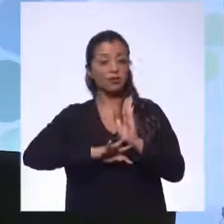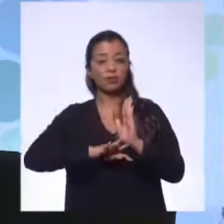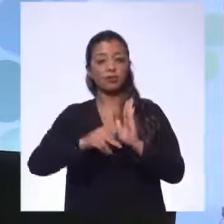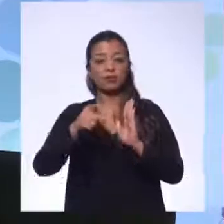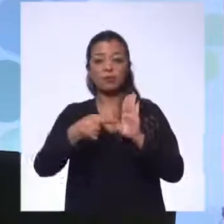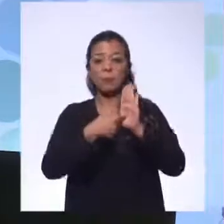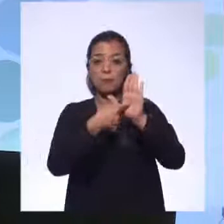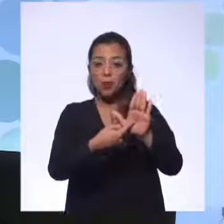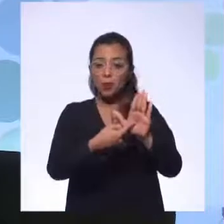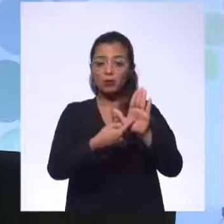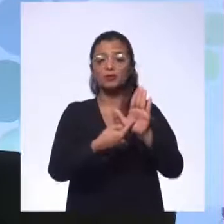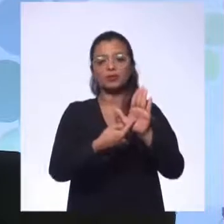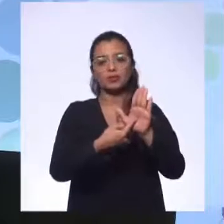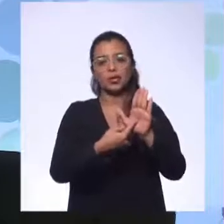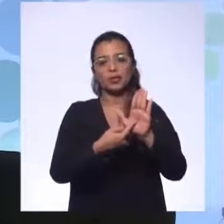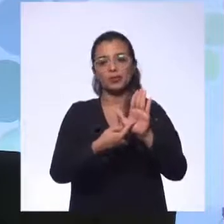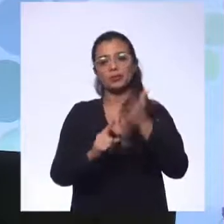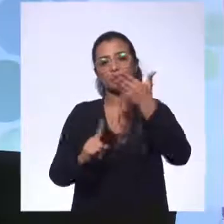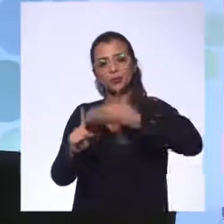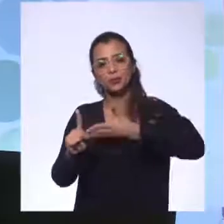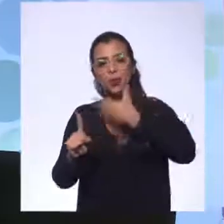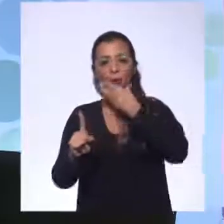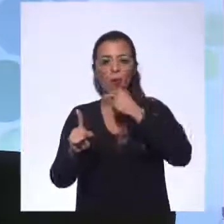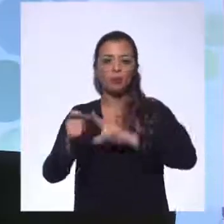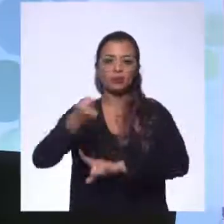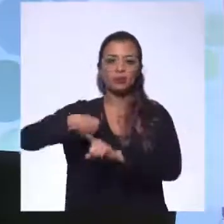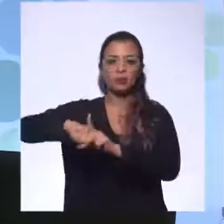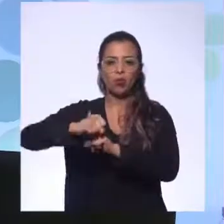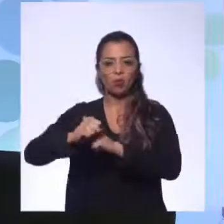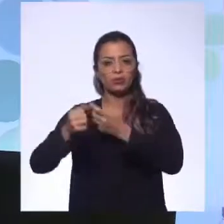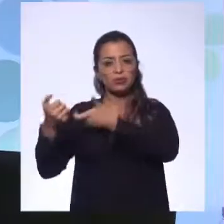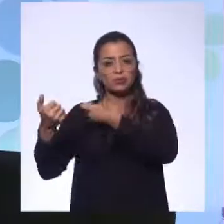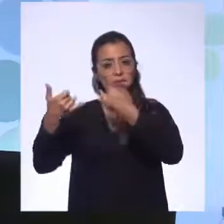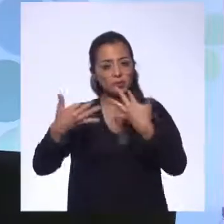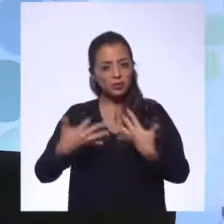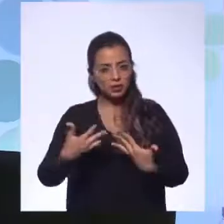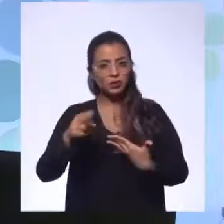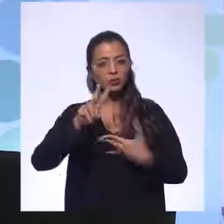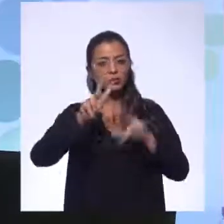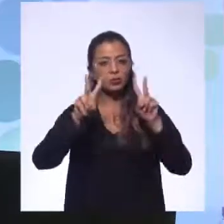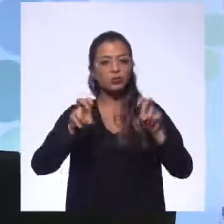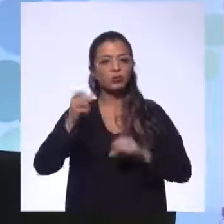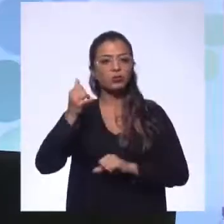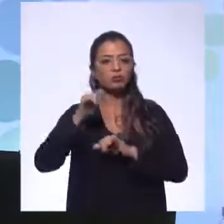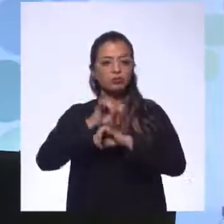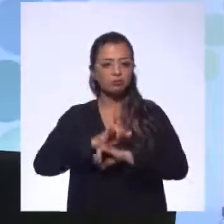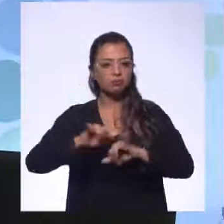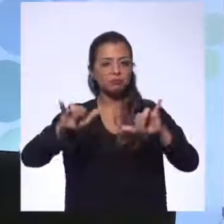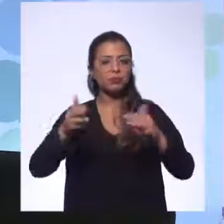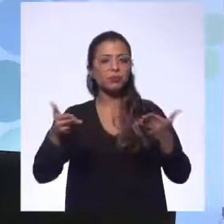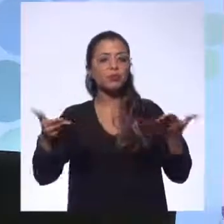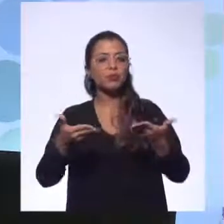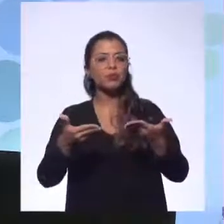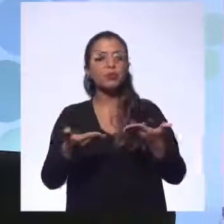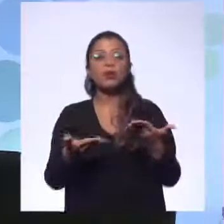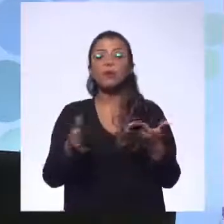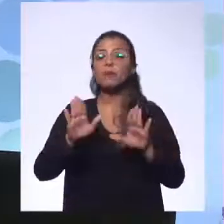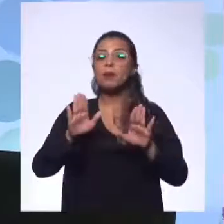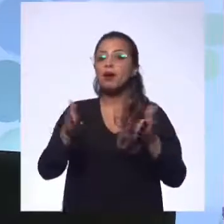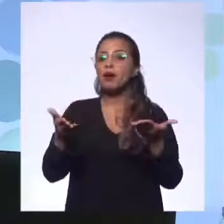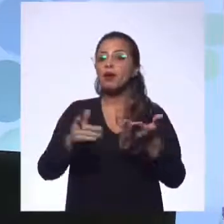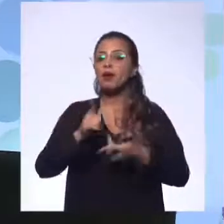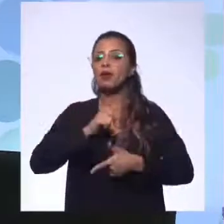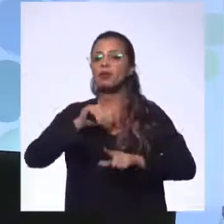né, trazendo a fala de um sociólogo, trazendo essa questão aí das mídias, né? E agora eu tenho aqui